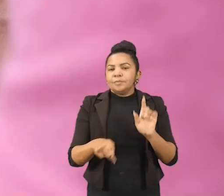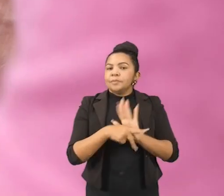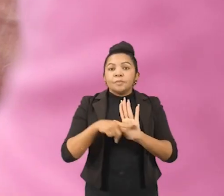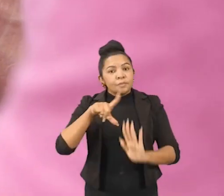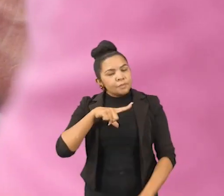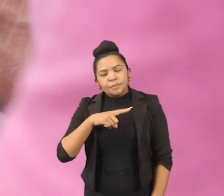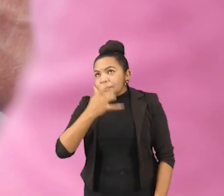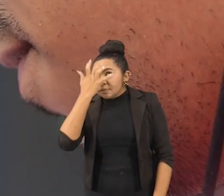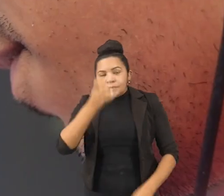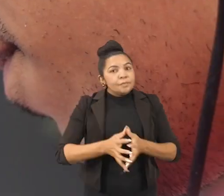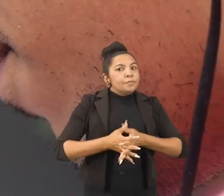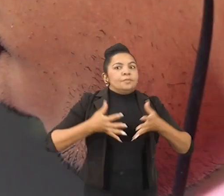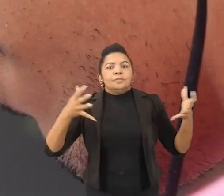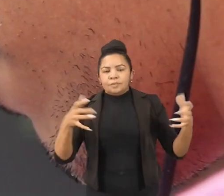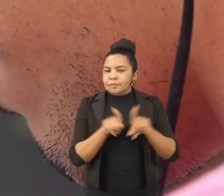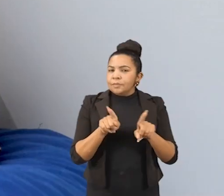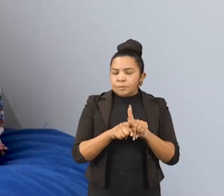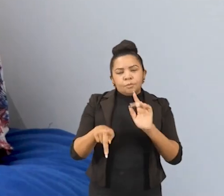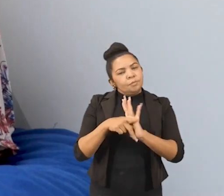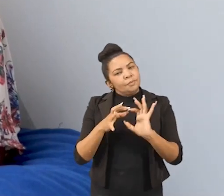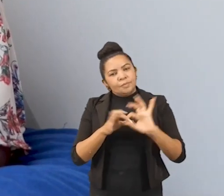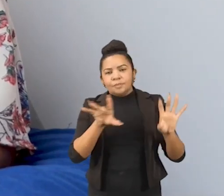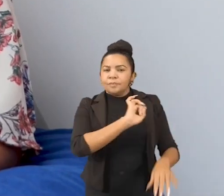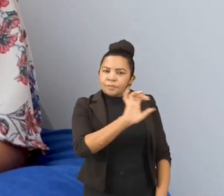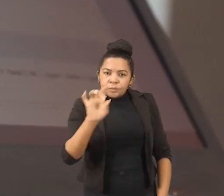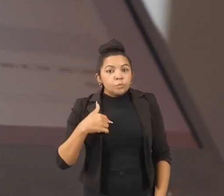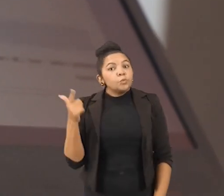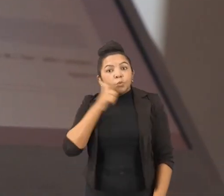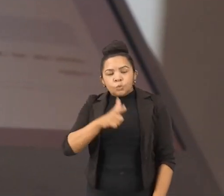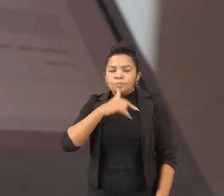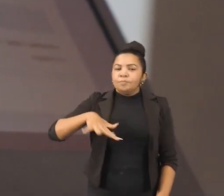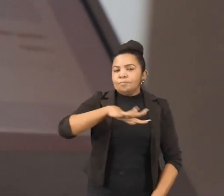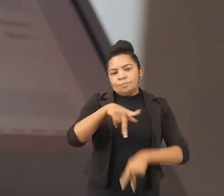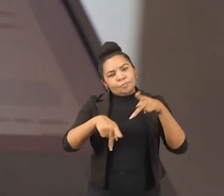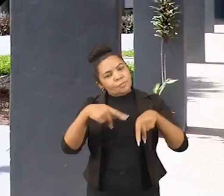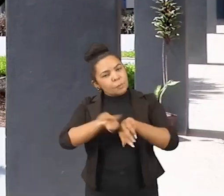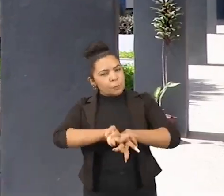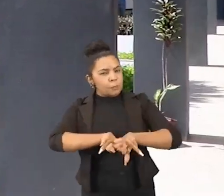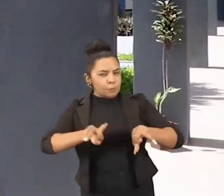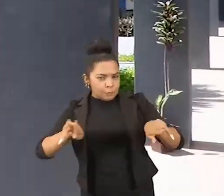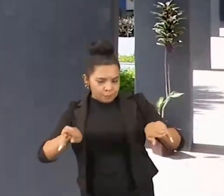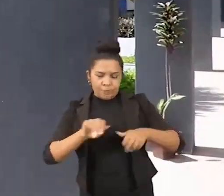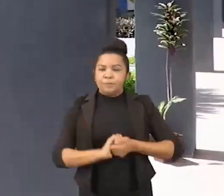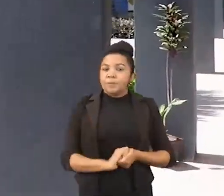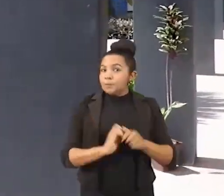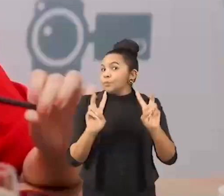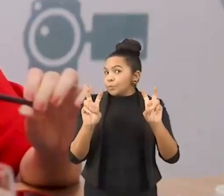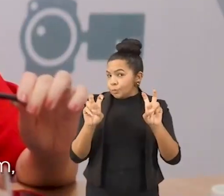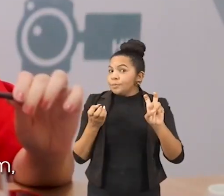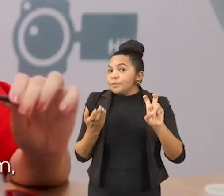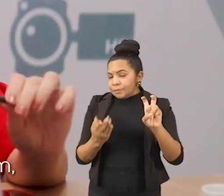maior flexibilidade, autonomia do aluno e que alcança o público mais diversificado. E sobre